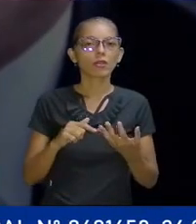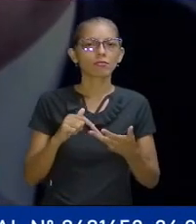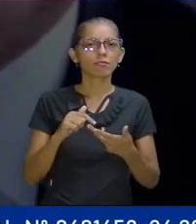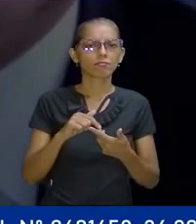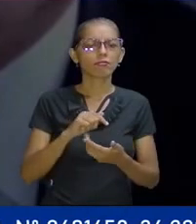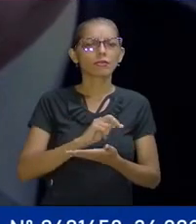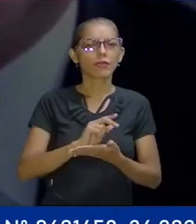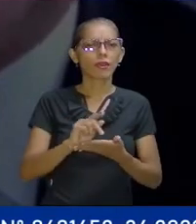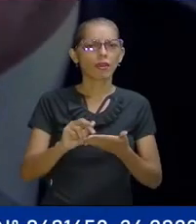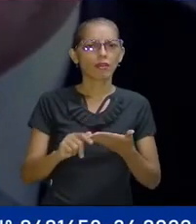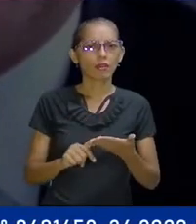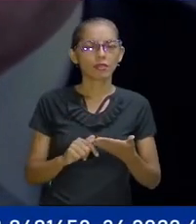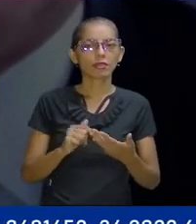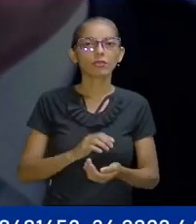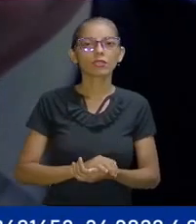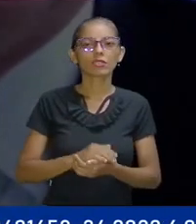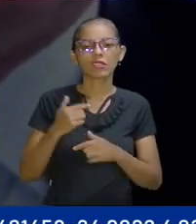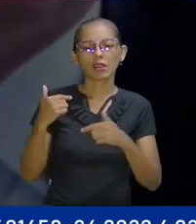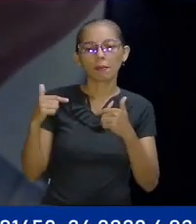angariar frutos